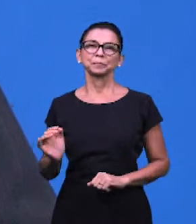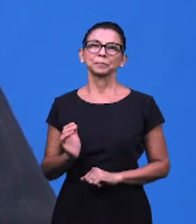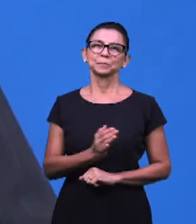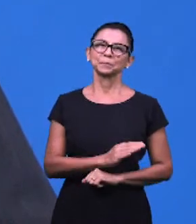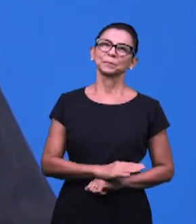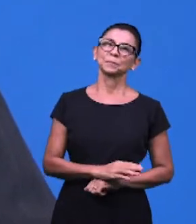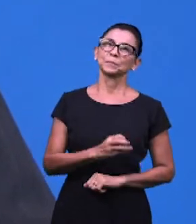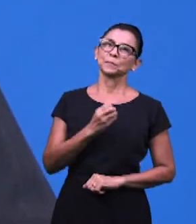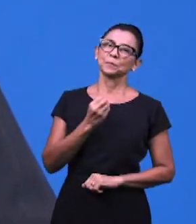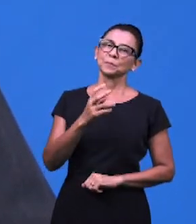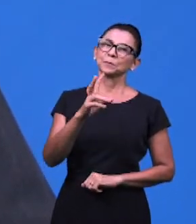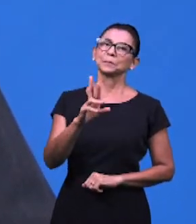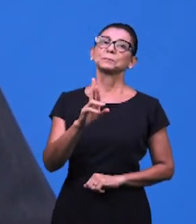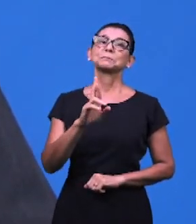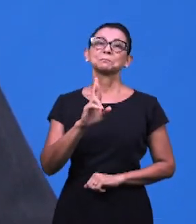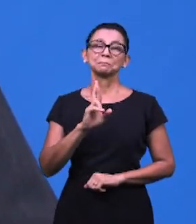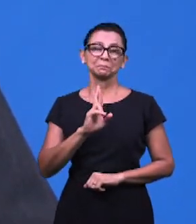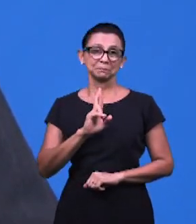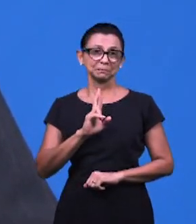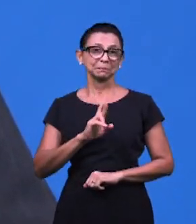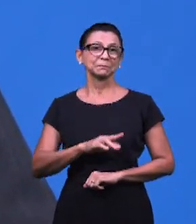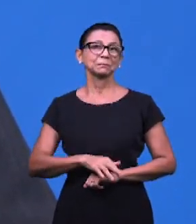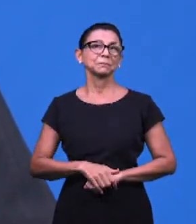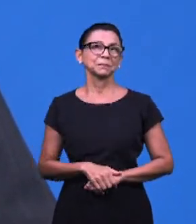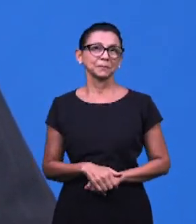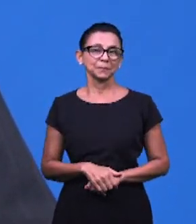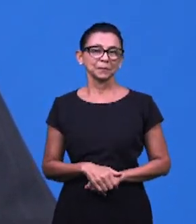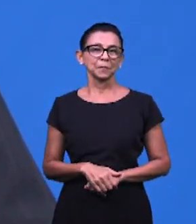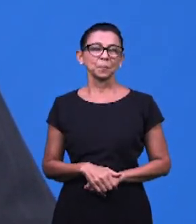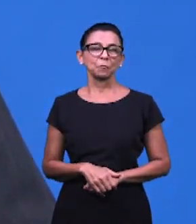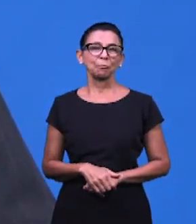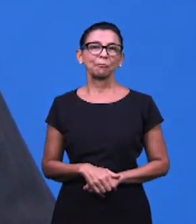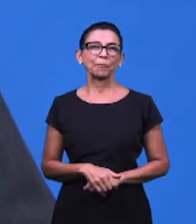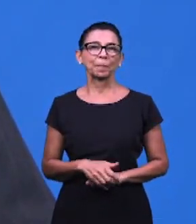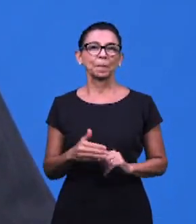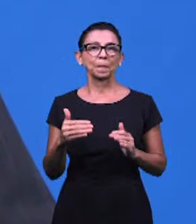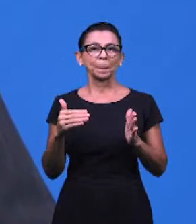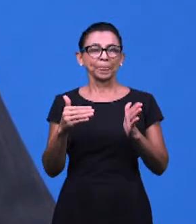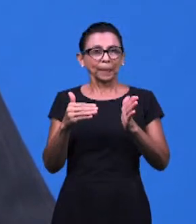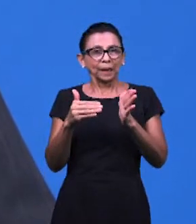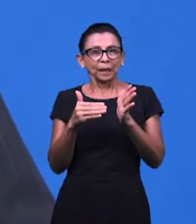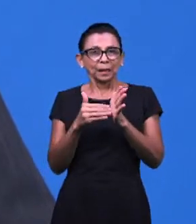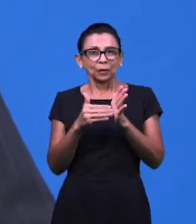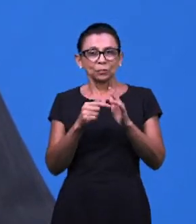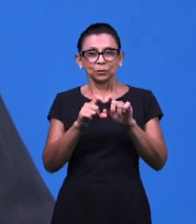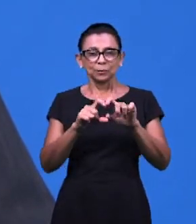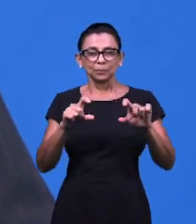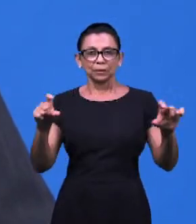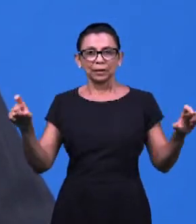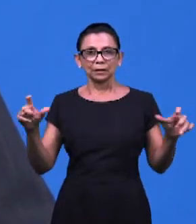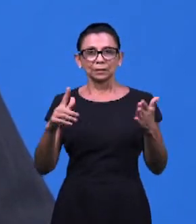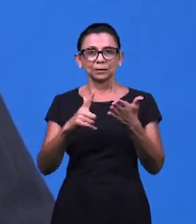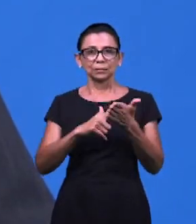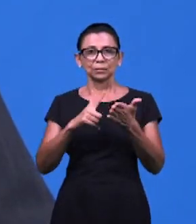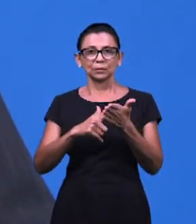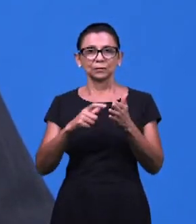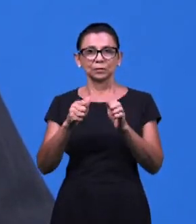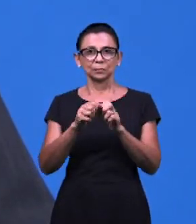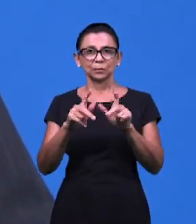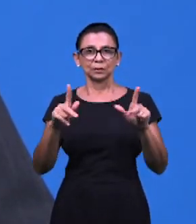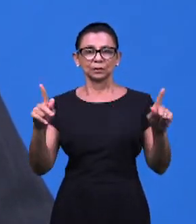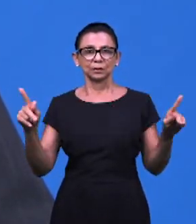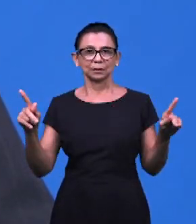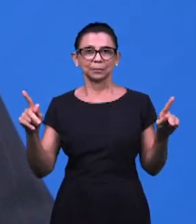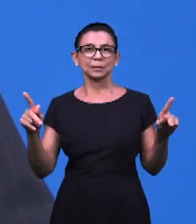Amém, Paulo Márcio. Muito boa a sua resposta e a citação final de Apocalipse 22, verso 20.